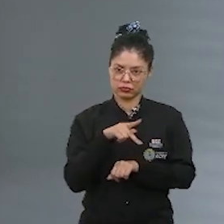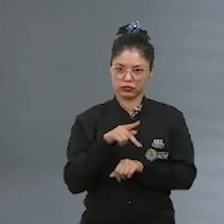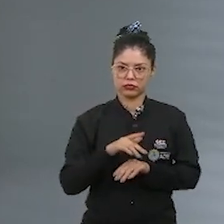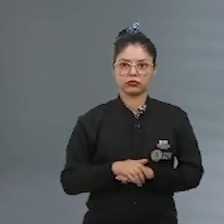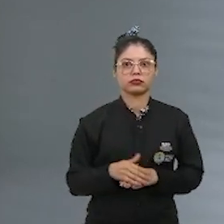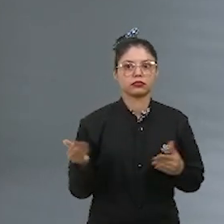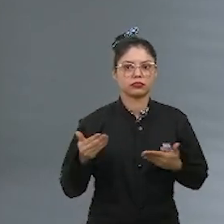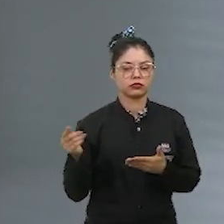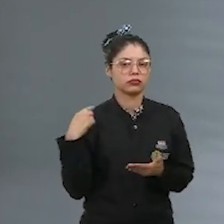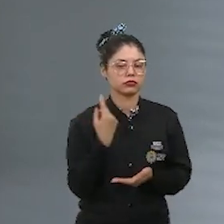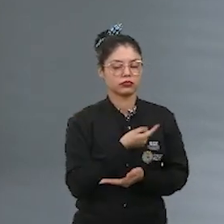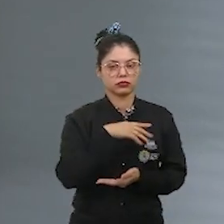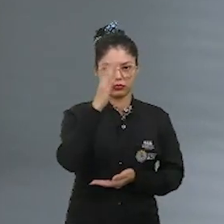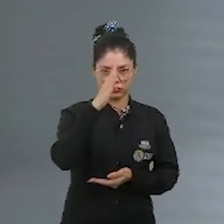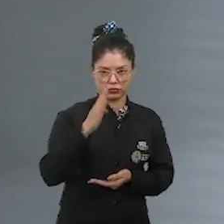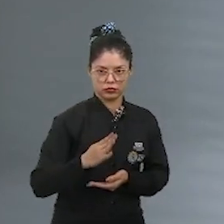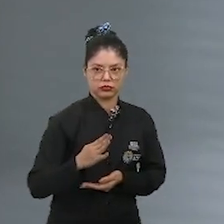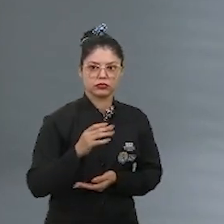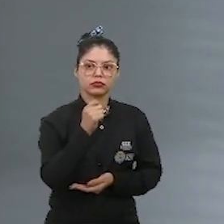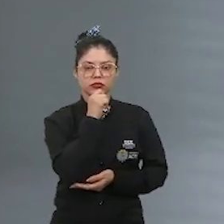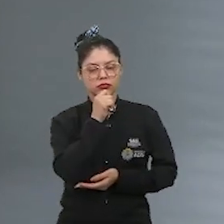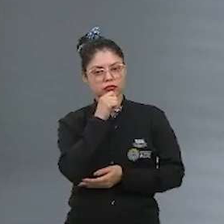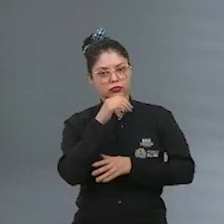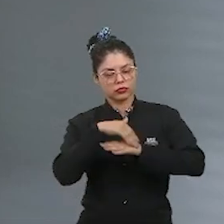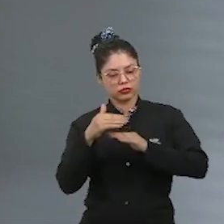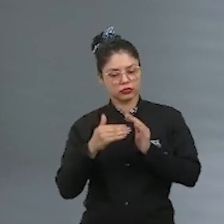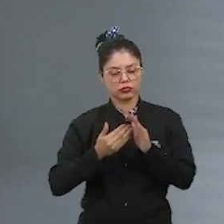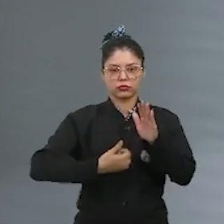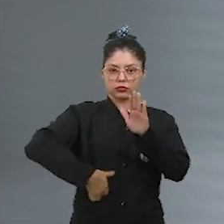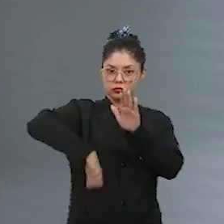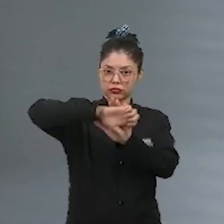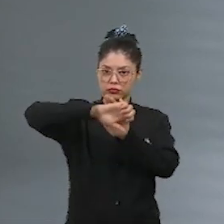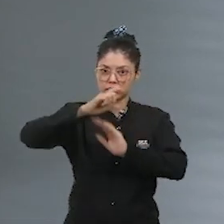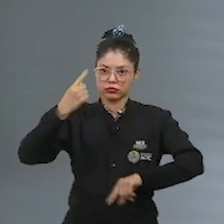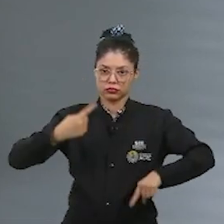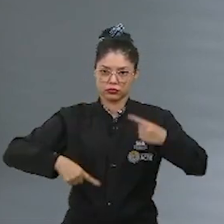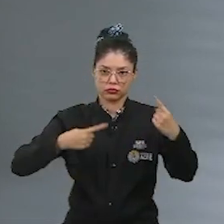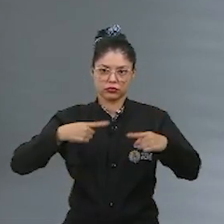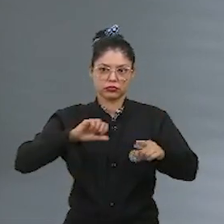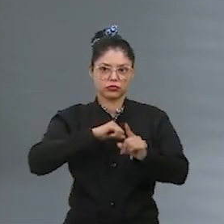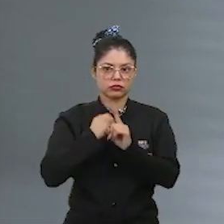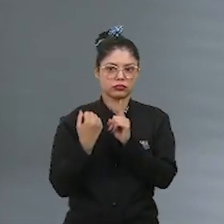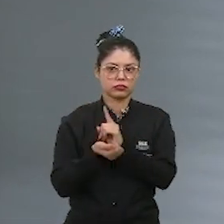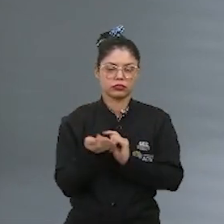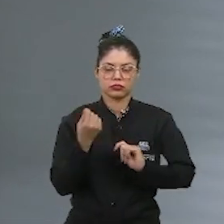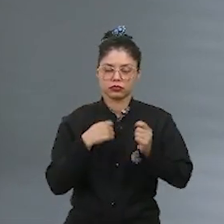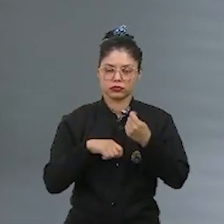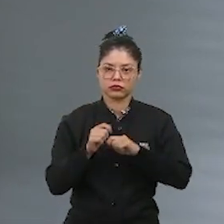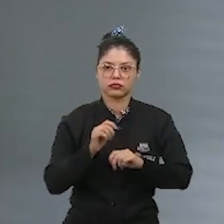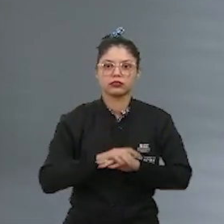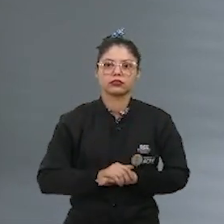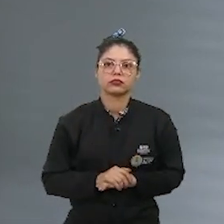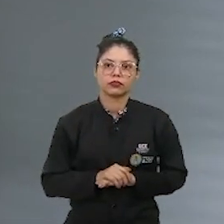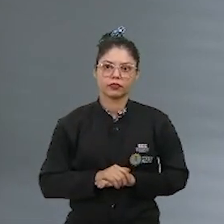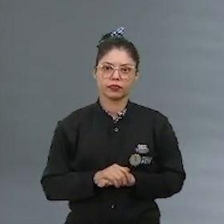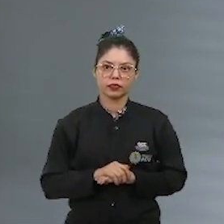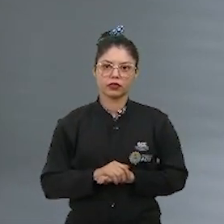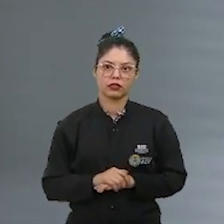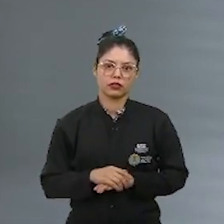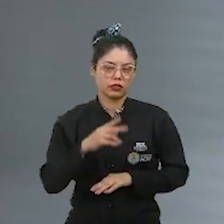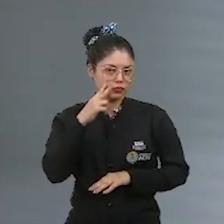Gente, hoje o nosso país, apesar de toda a crise política, social e econômica, é